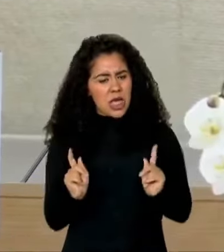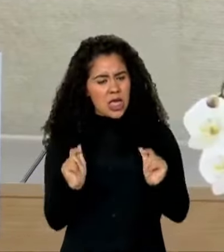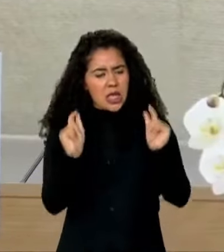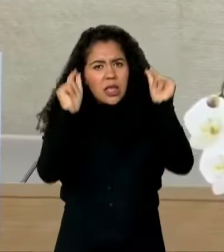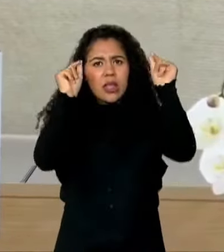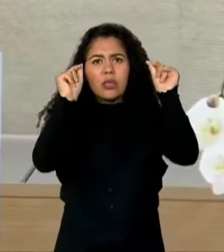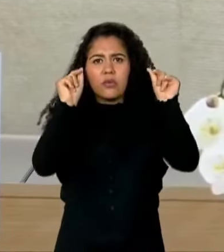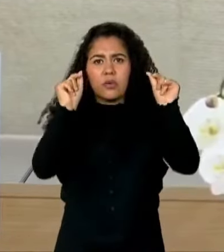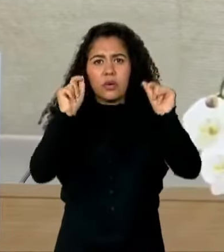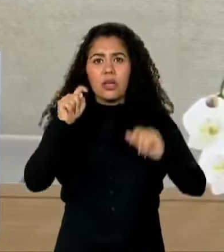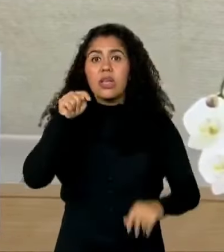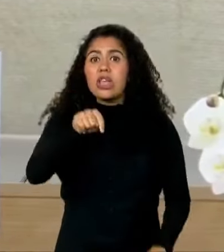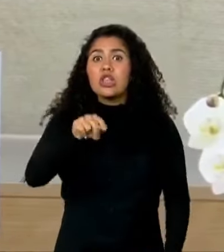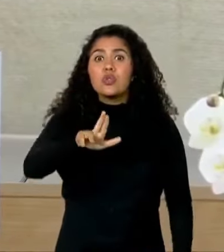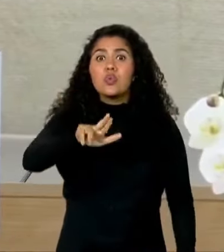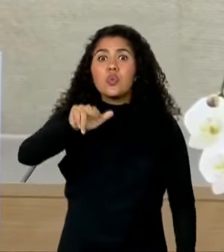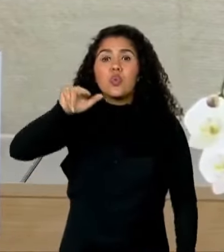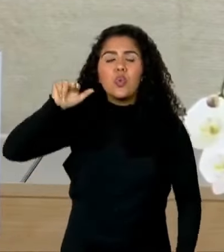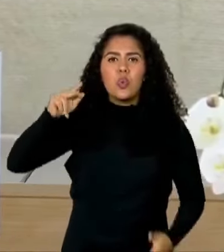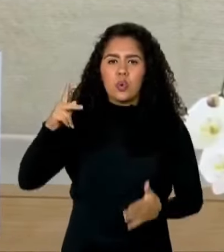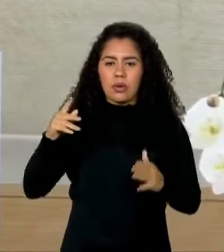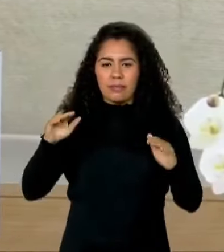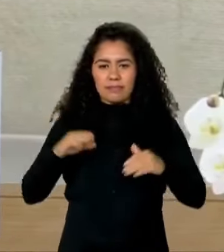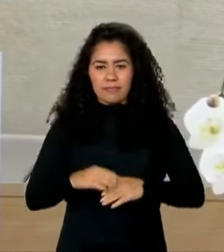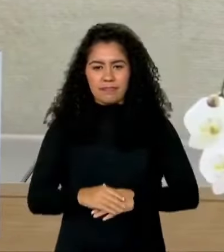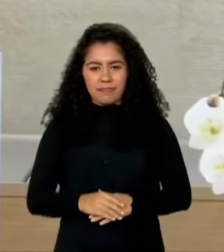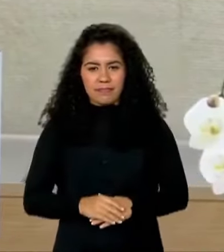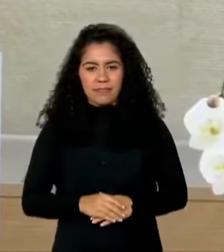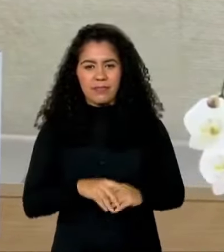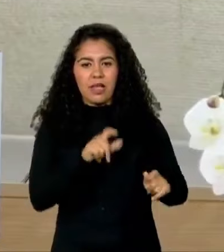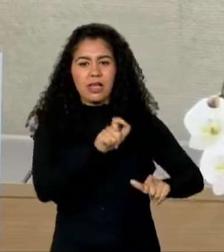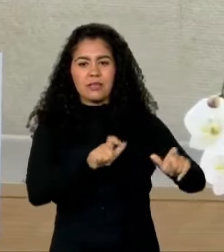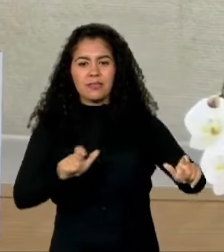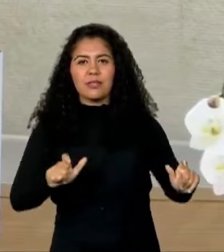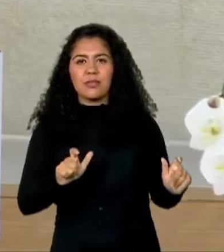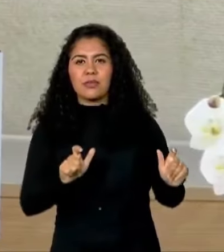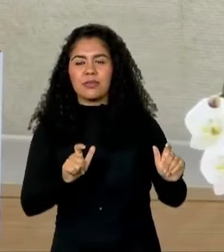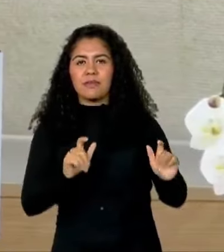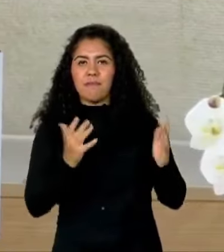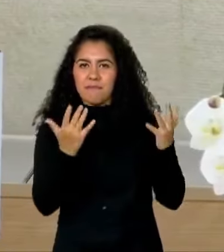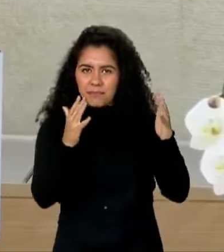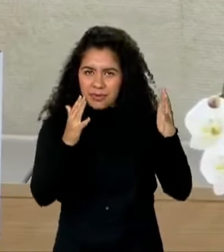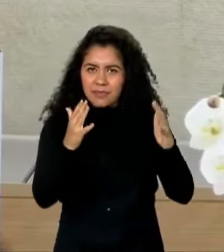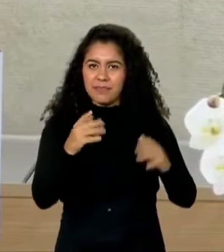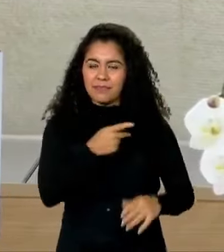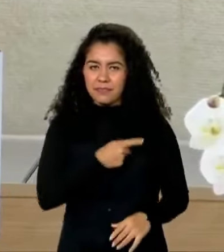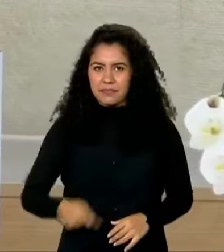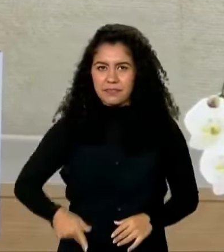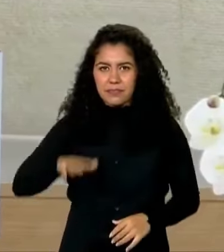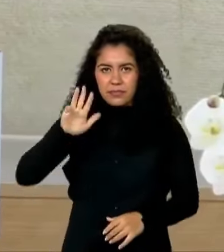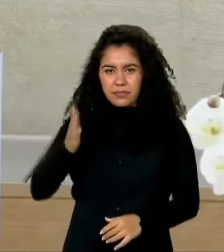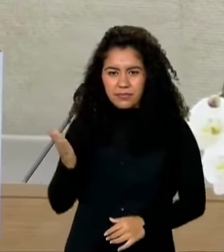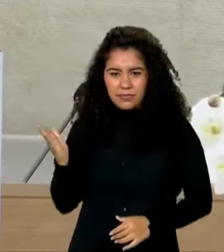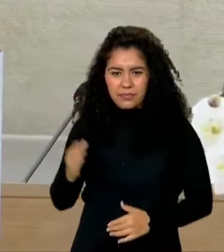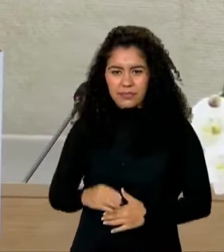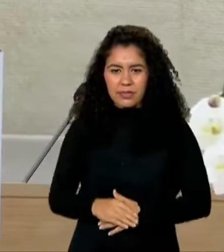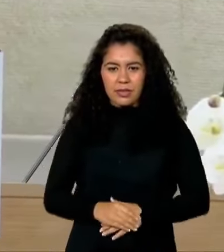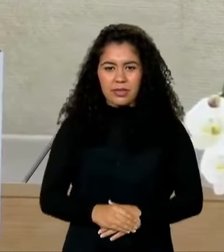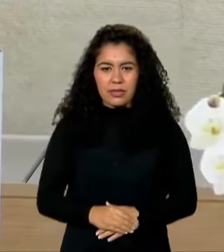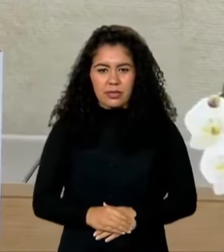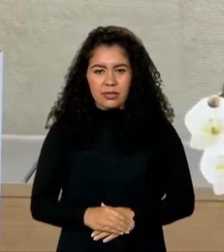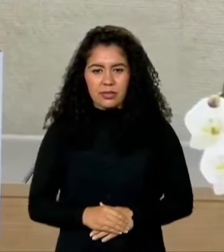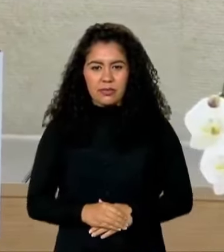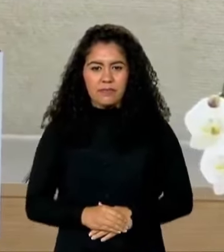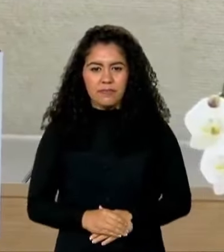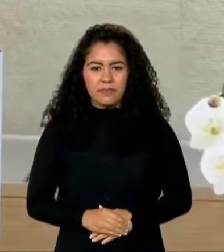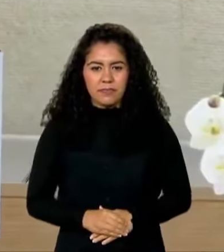veículos elétricos e baterias de lítio. E esses mesmos líderes desses países que compõem as 7 maiores economias do mundo, o grupo dos 7,